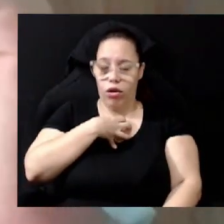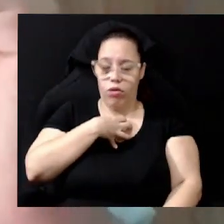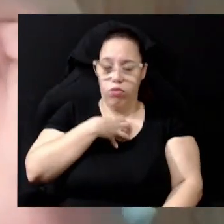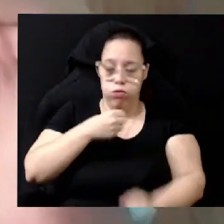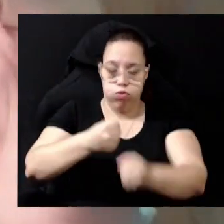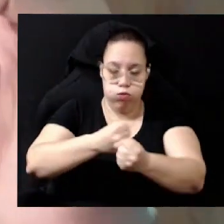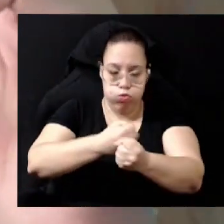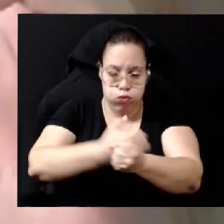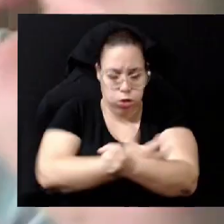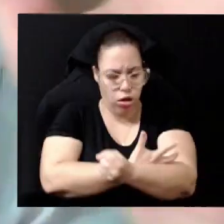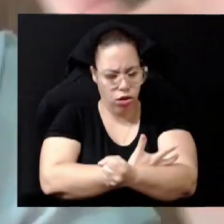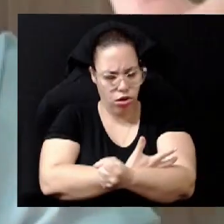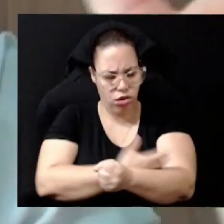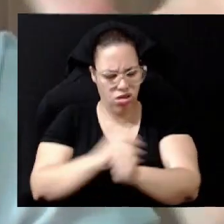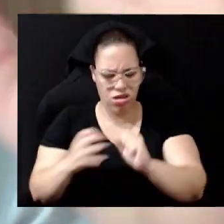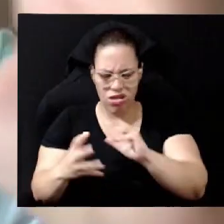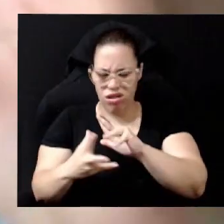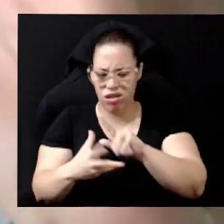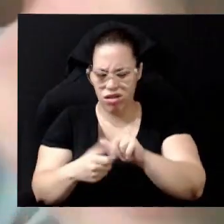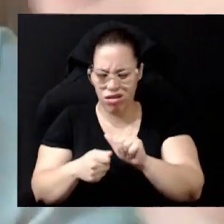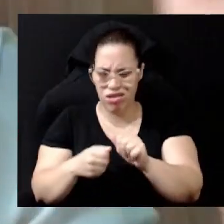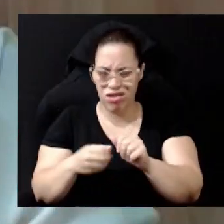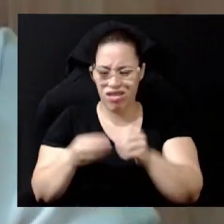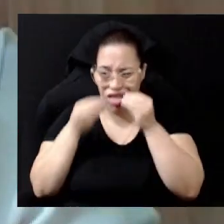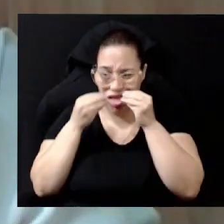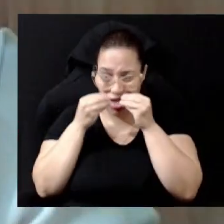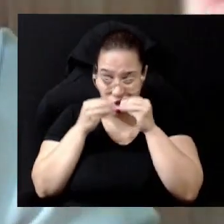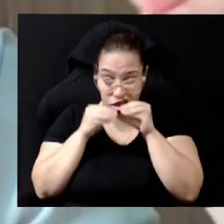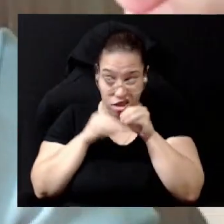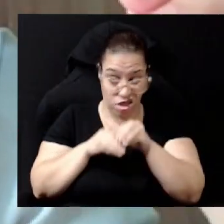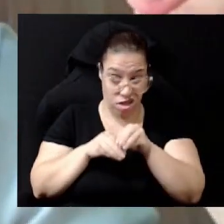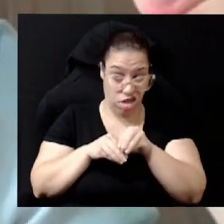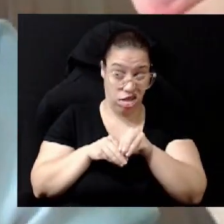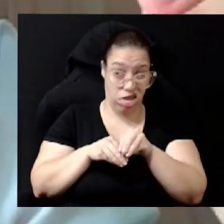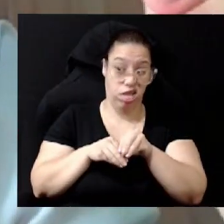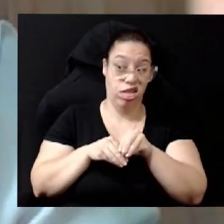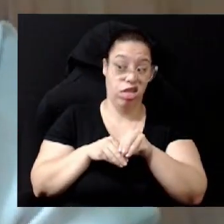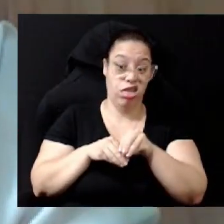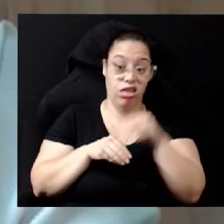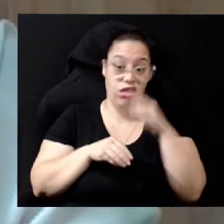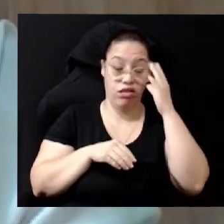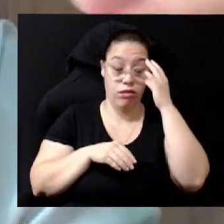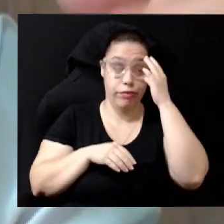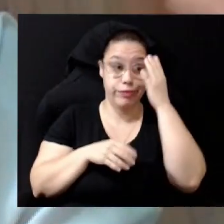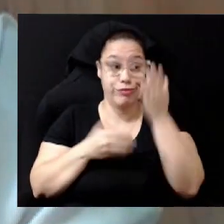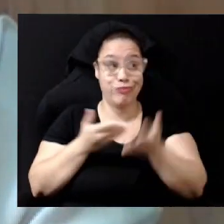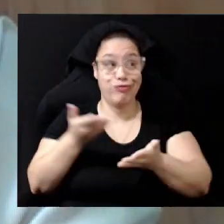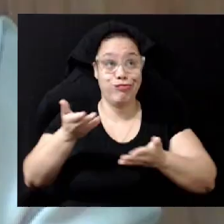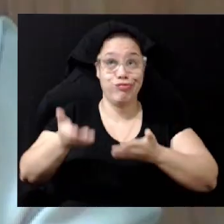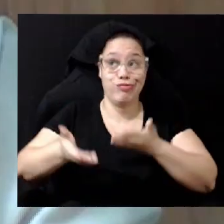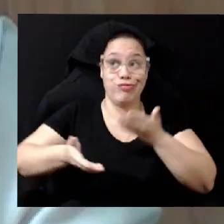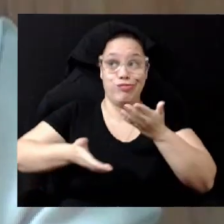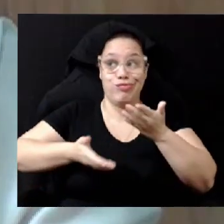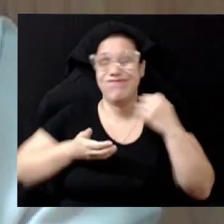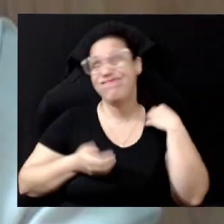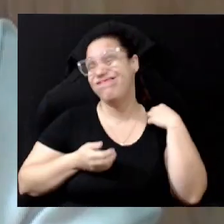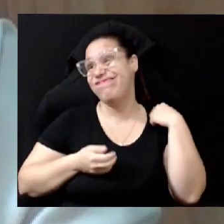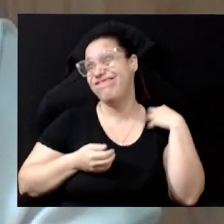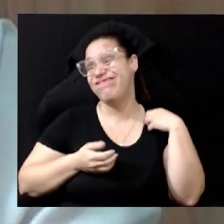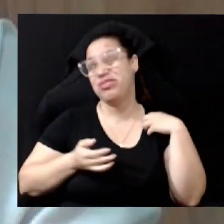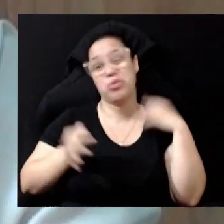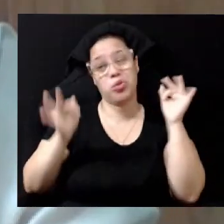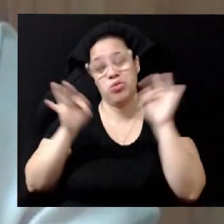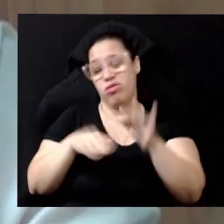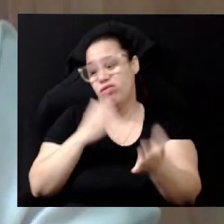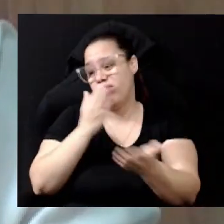emocionalmente, psiquicamente, nesse mundo de desperdício, né? Nesse mundo que a perspectiva maior é